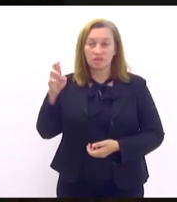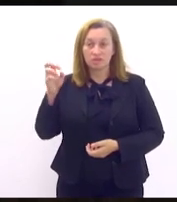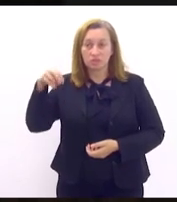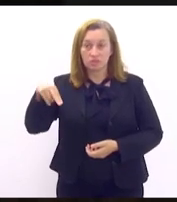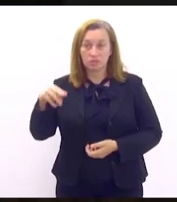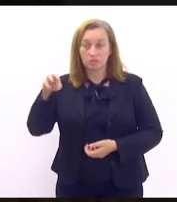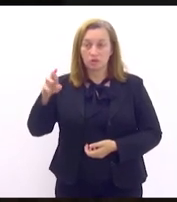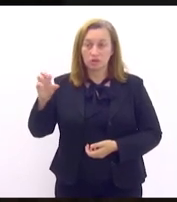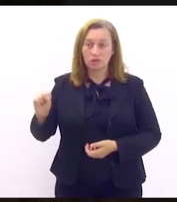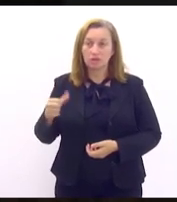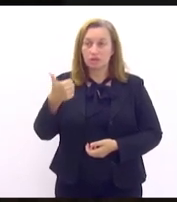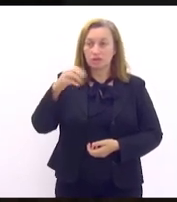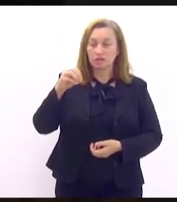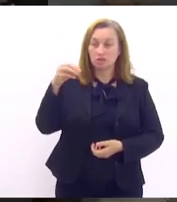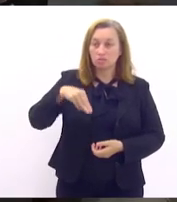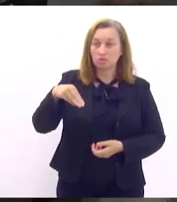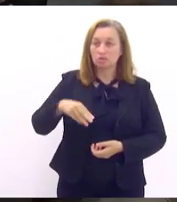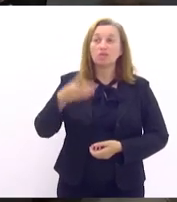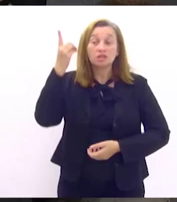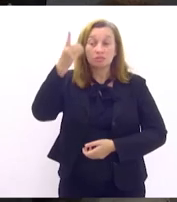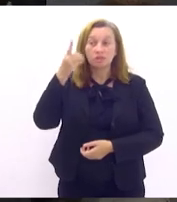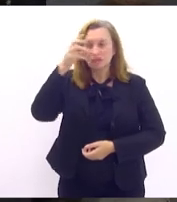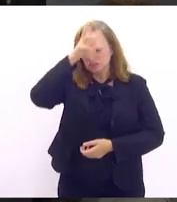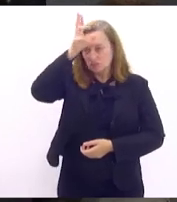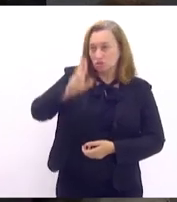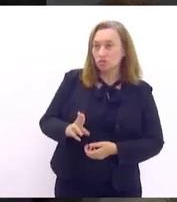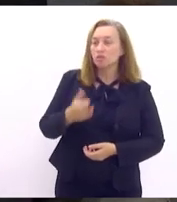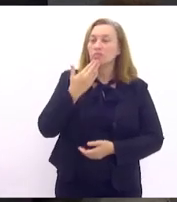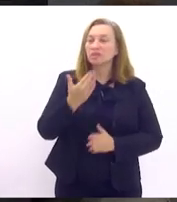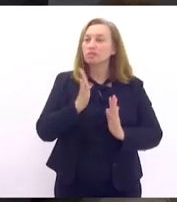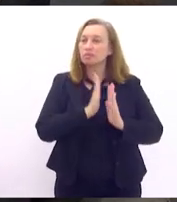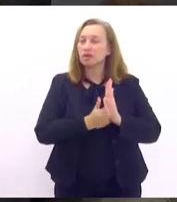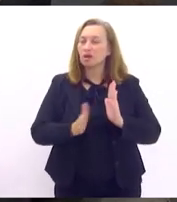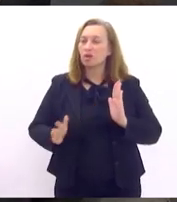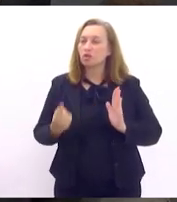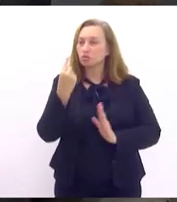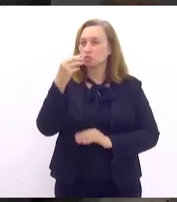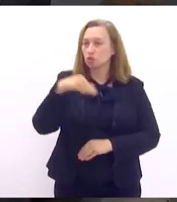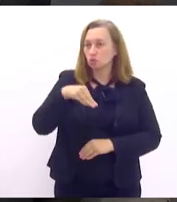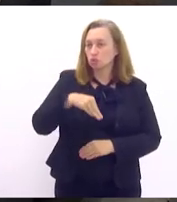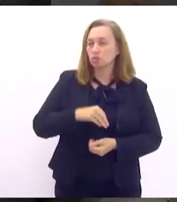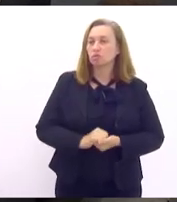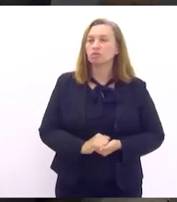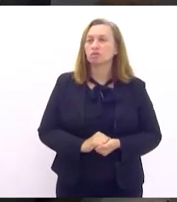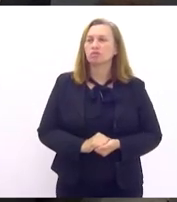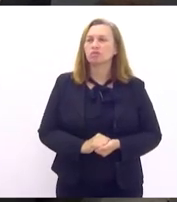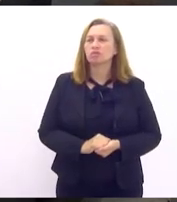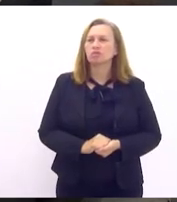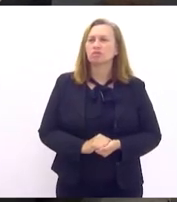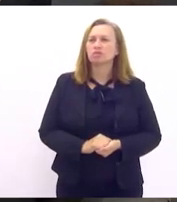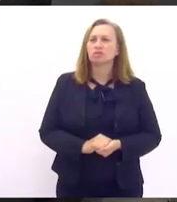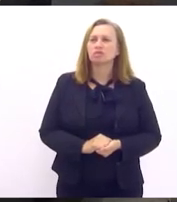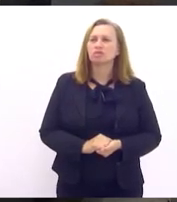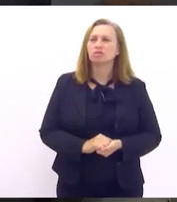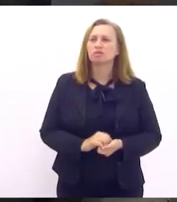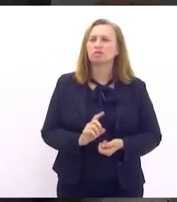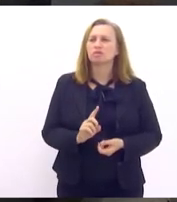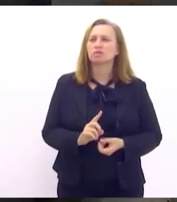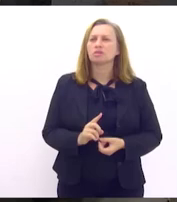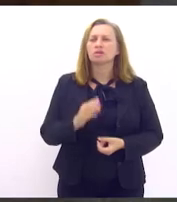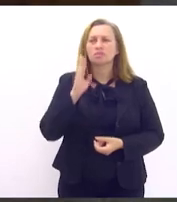dispõe de 10 minutos. Deputado Tia Ju, se puder fazer pela ordem rapidamente, um minuto, um tema que não é diretamente desse debate, mas que é